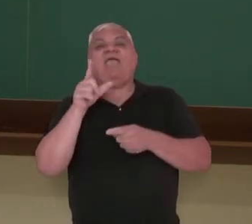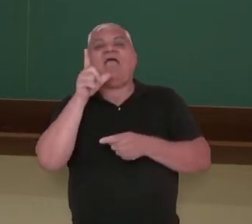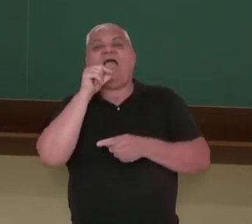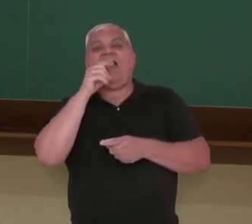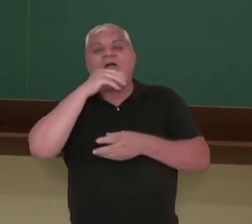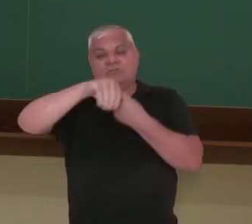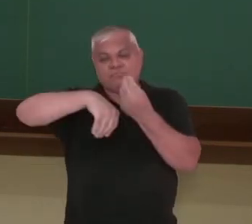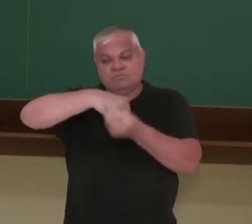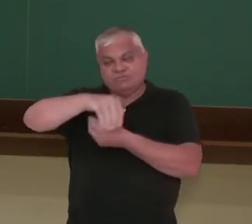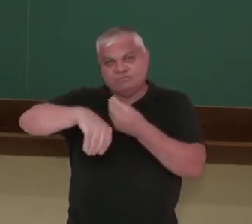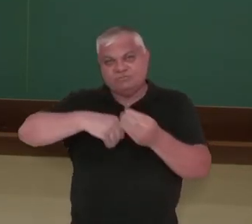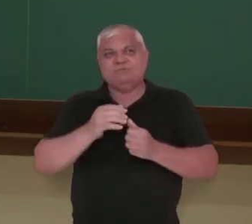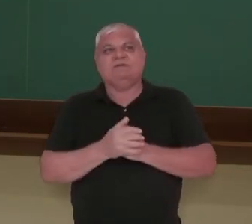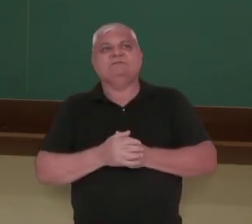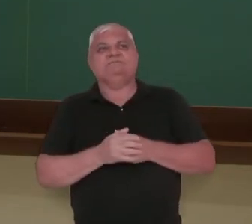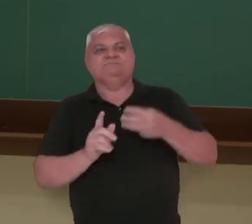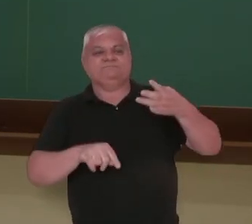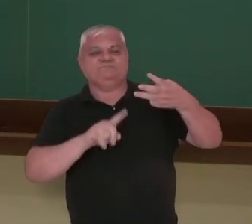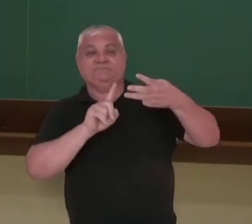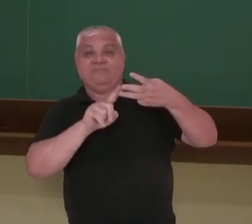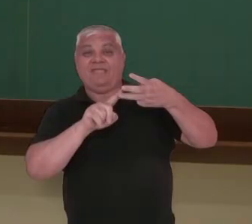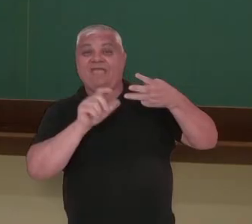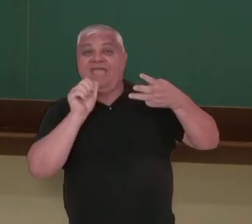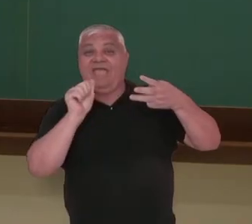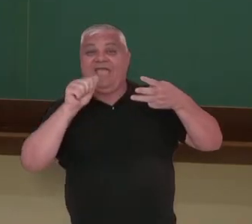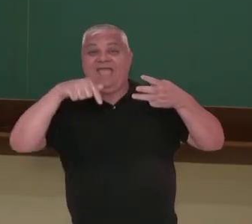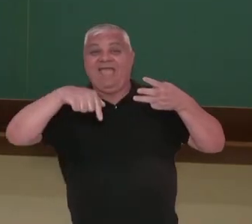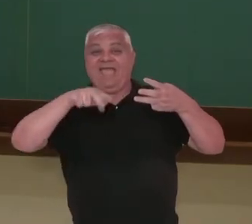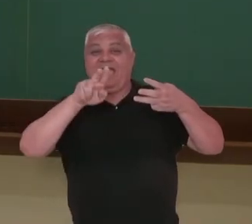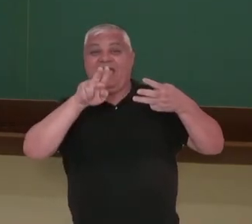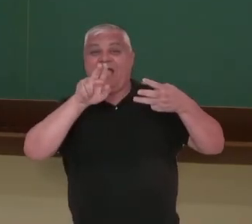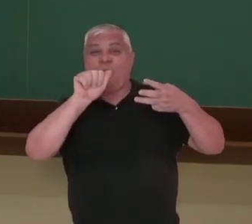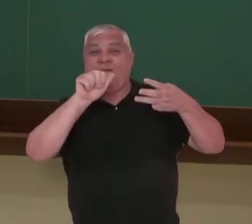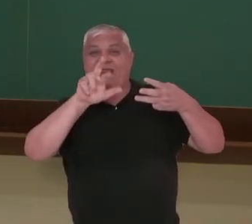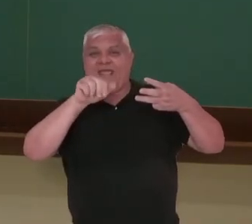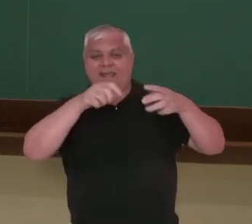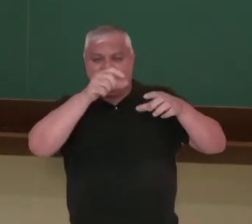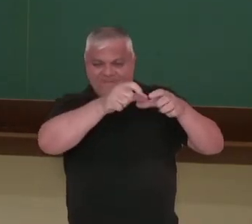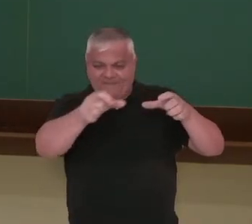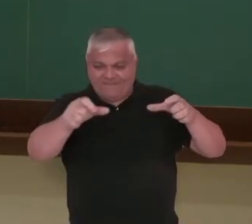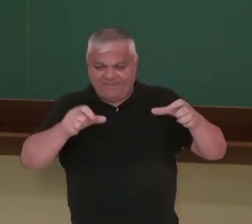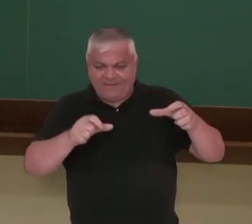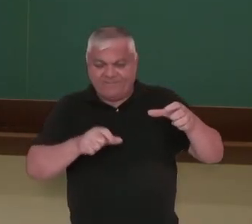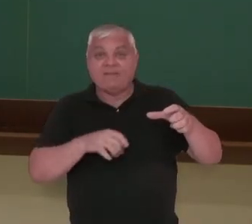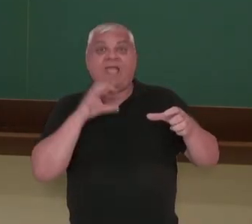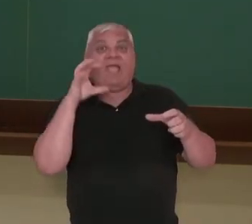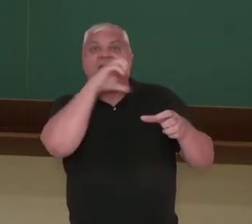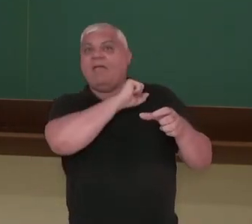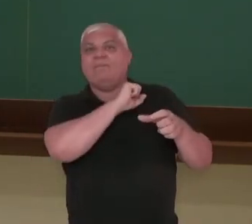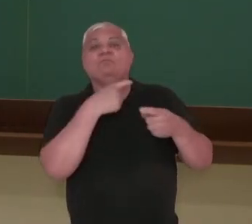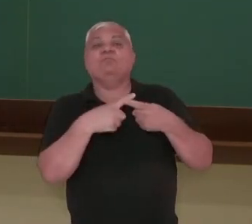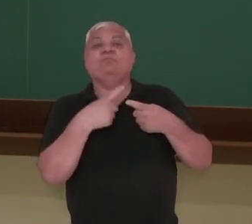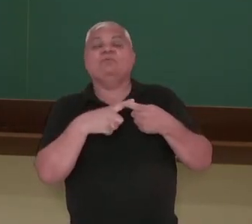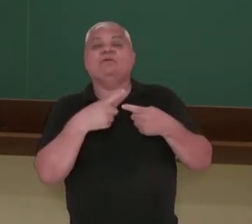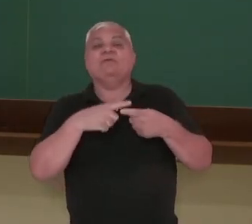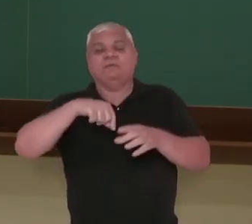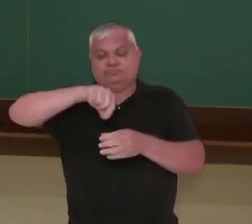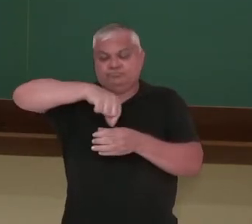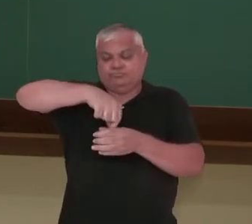mais fácil manuseio. Nós temos a tinta aquarela. A tinta aquarela é uma tinta hiper rápida, você tem que ter muita habilidade para trabalhar com ela.